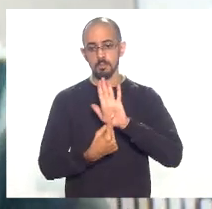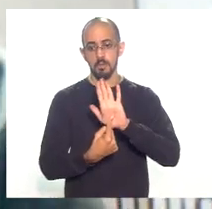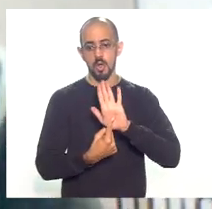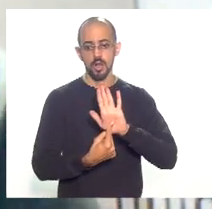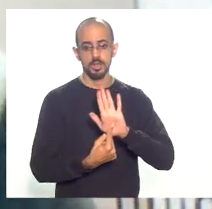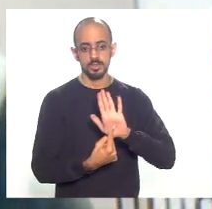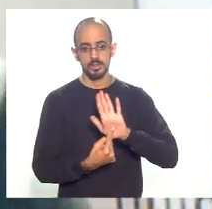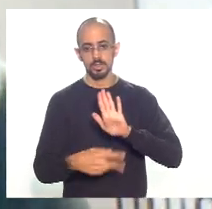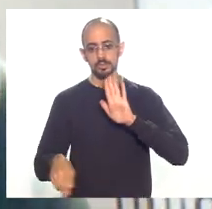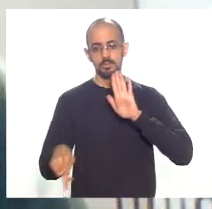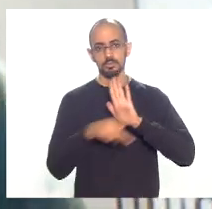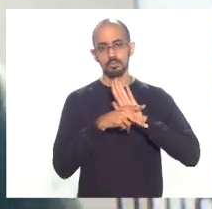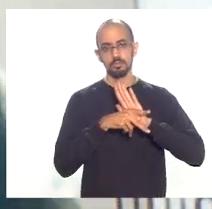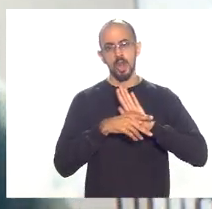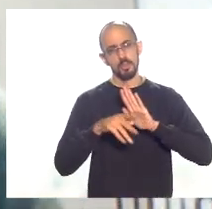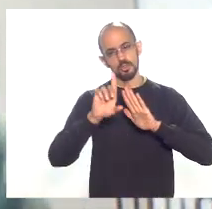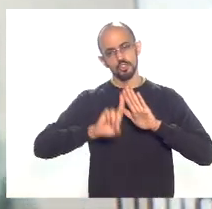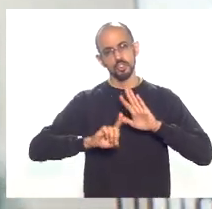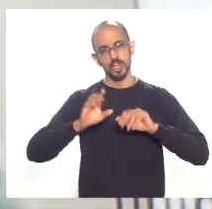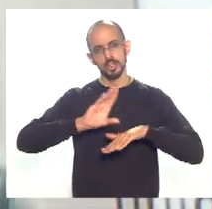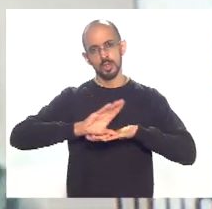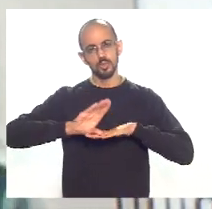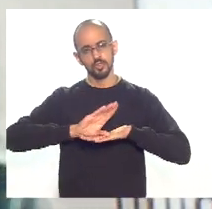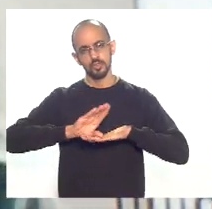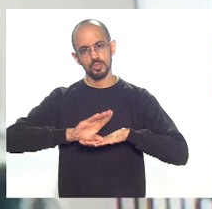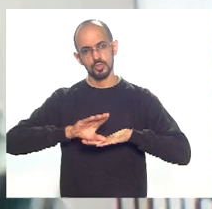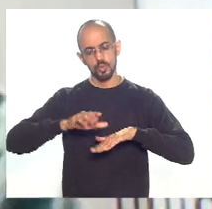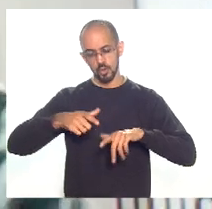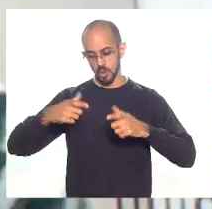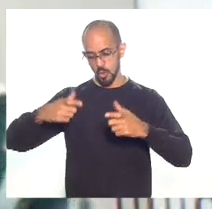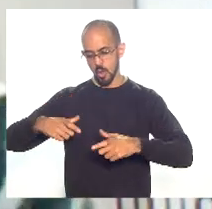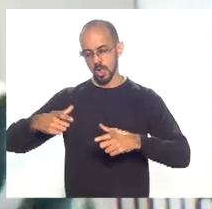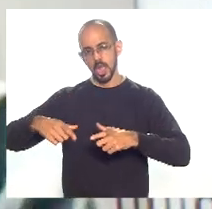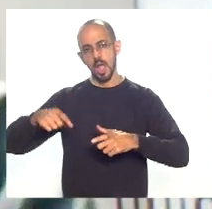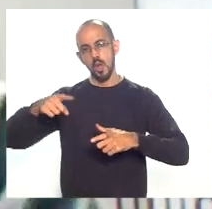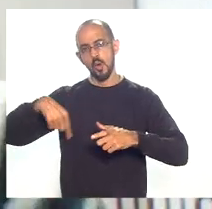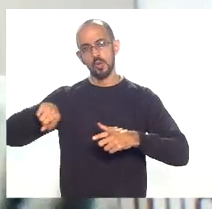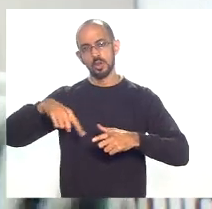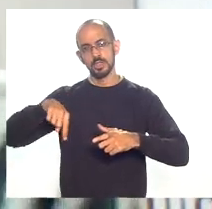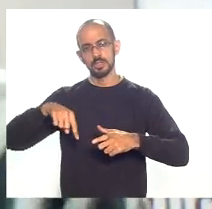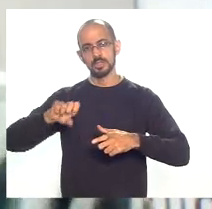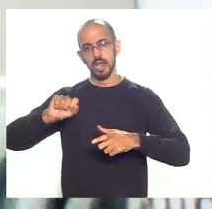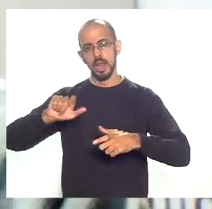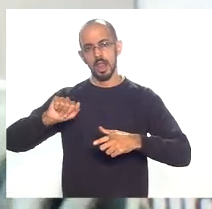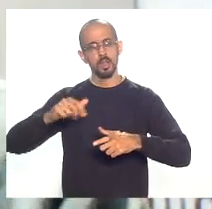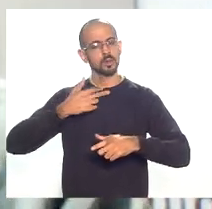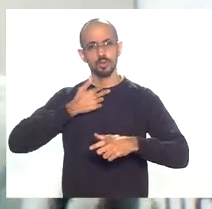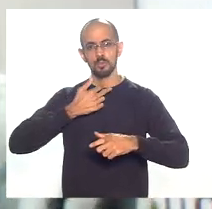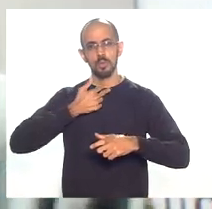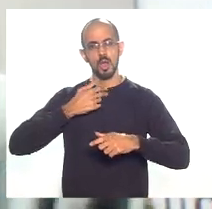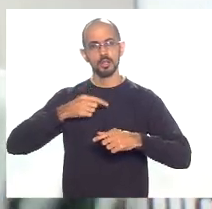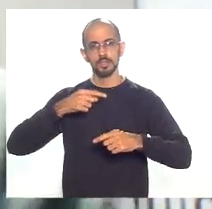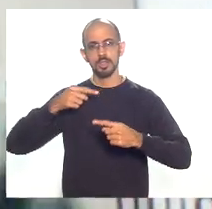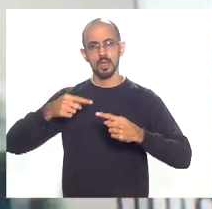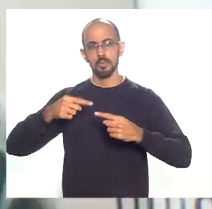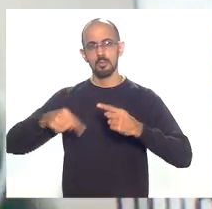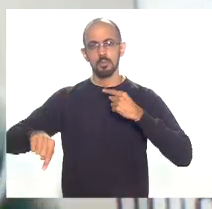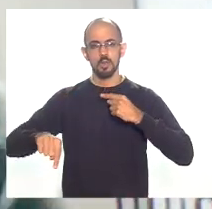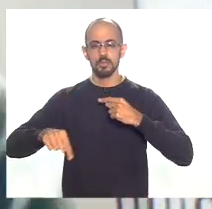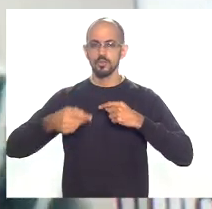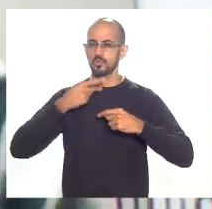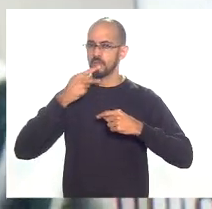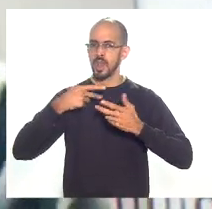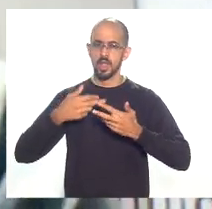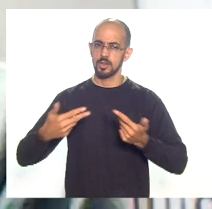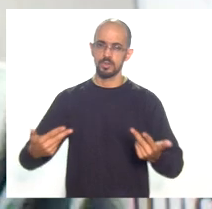constitucionais como por exemplo de que o ambiente da sala de aula não vai ser um ambiente de censura de que o ambiente de